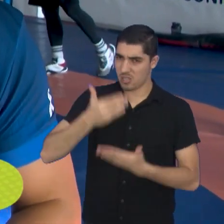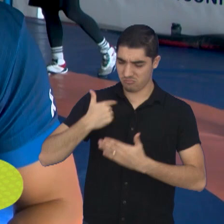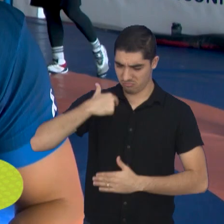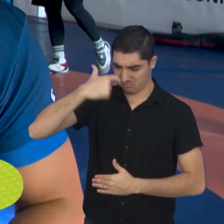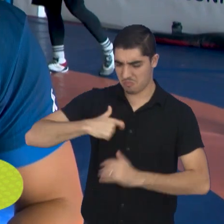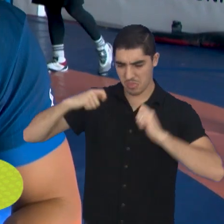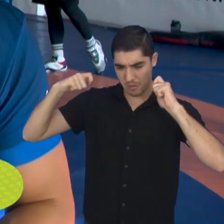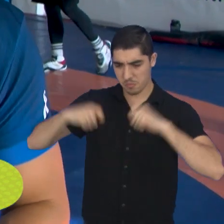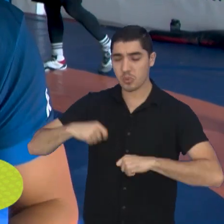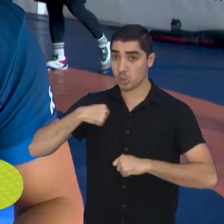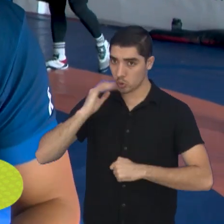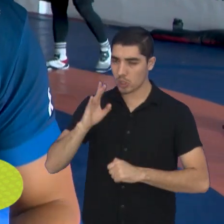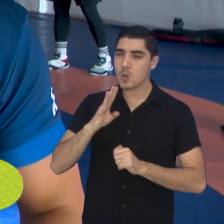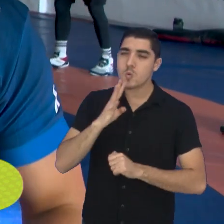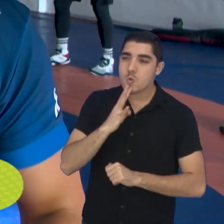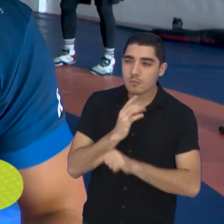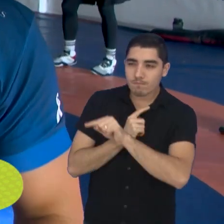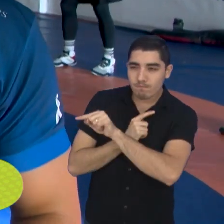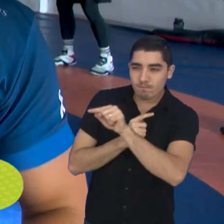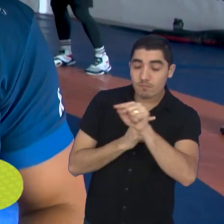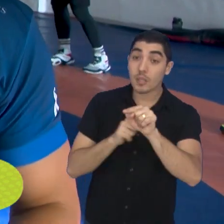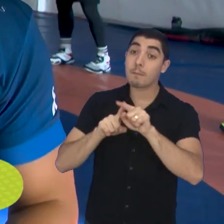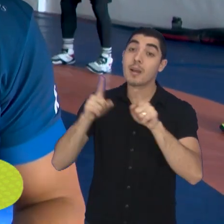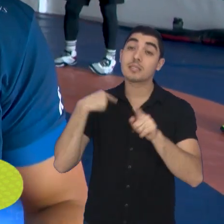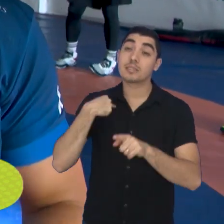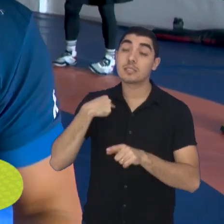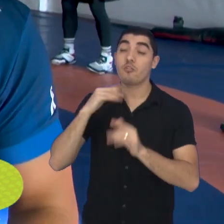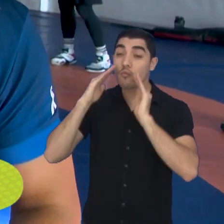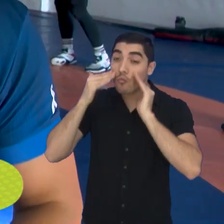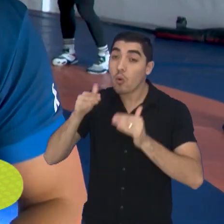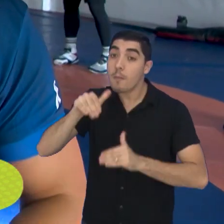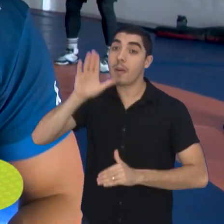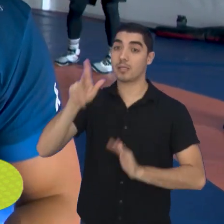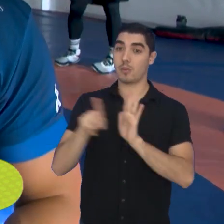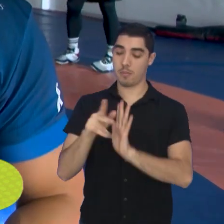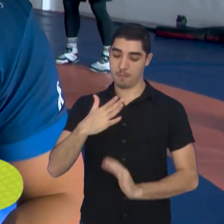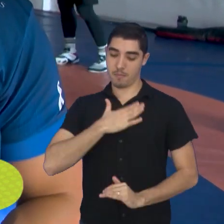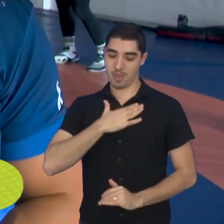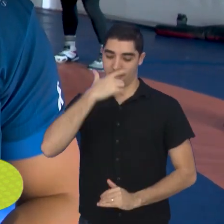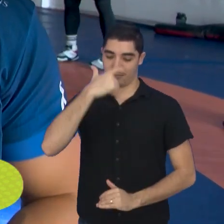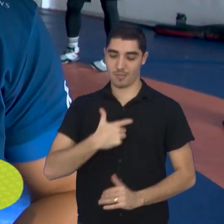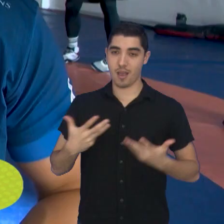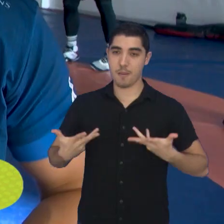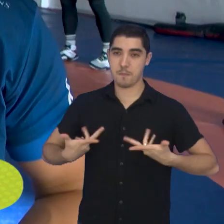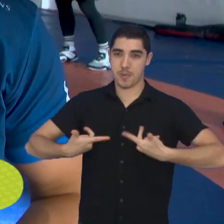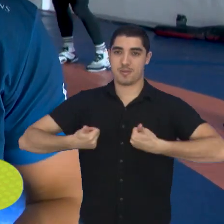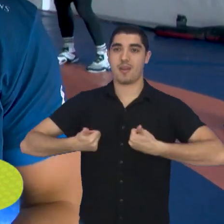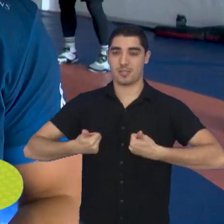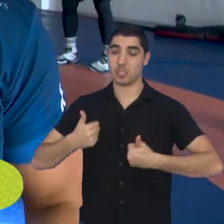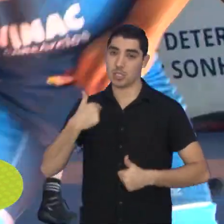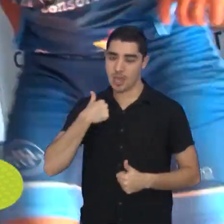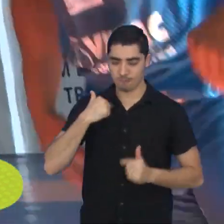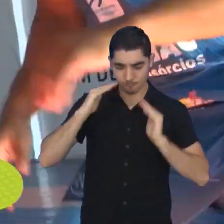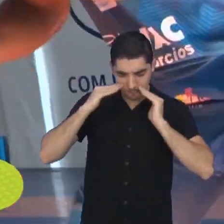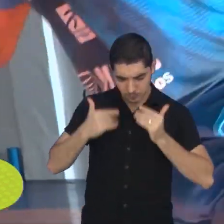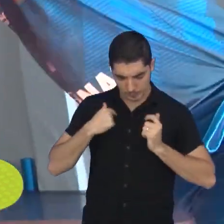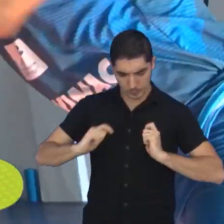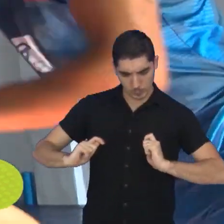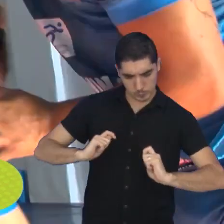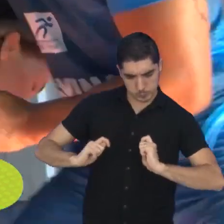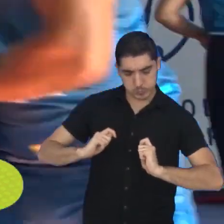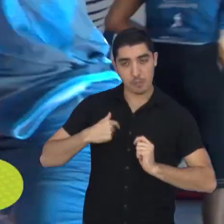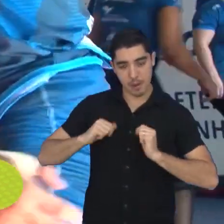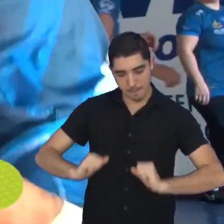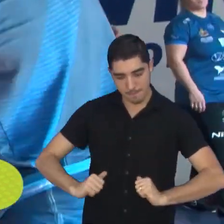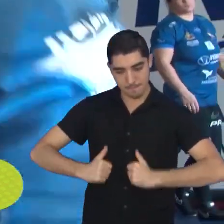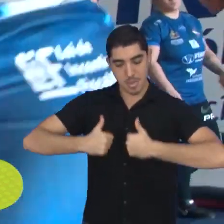estudar bastante adversário, eu estudo mais os meus pontos fortes e mais o meu trabalho, naquilo que eu vou fazer, né? Encaro isso como suficiente para poder fazer